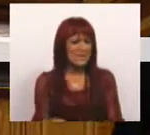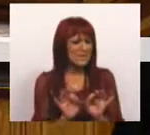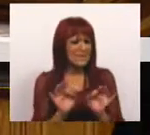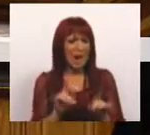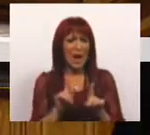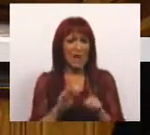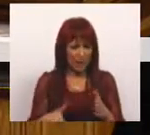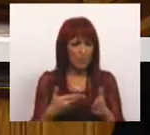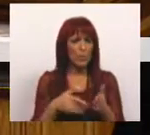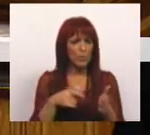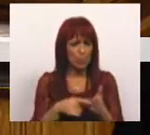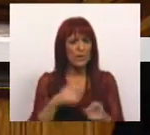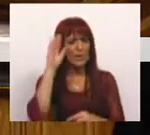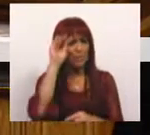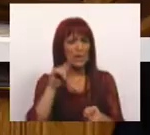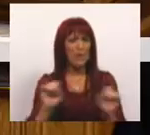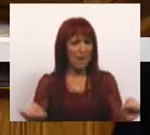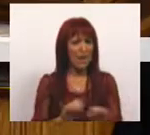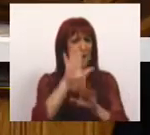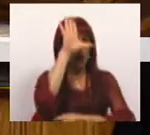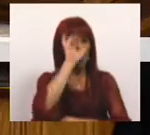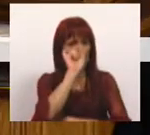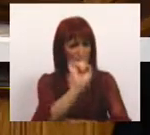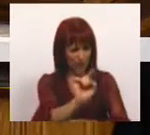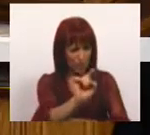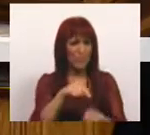exatamente essa proposta de recomendação clara ao